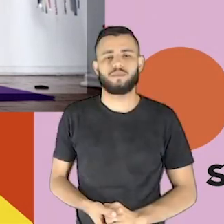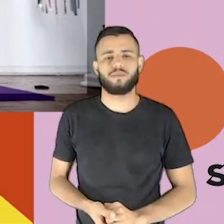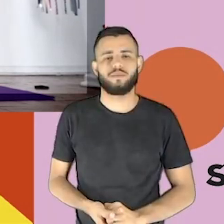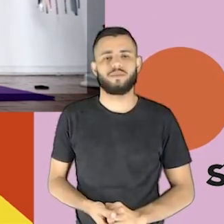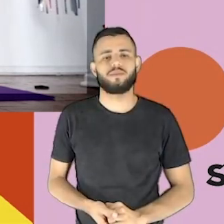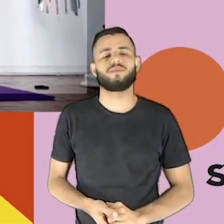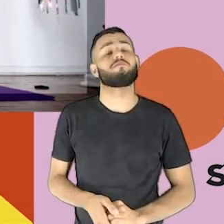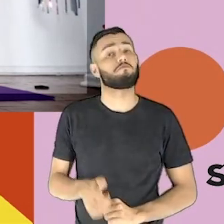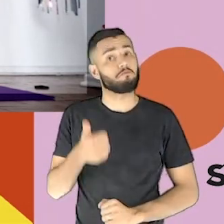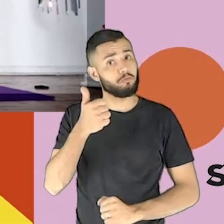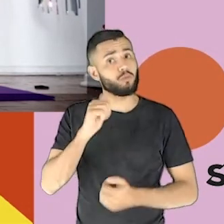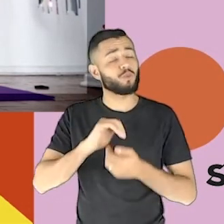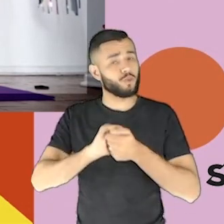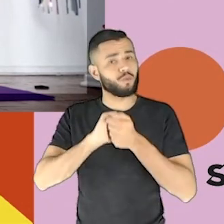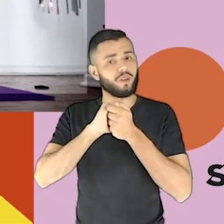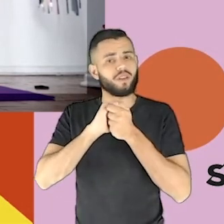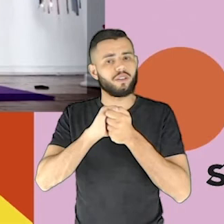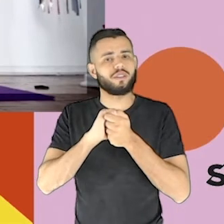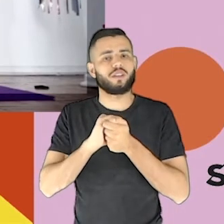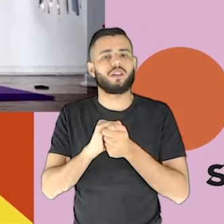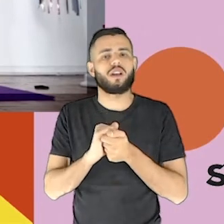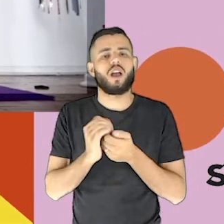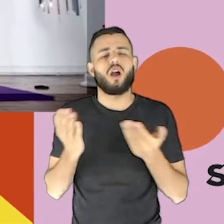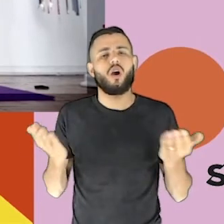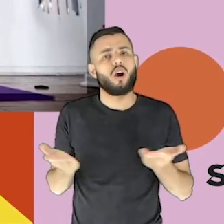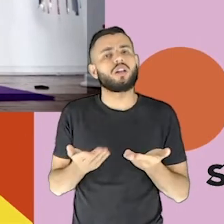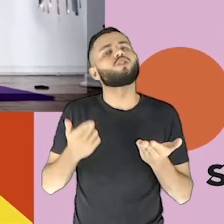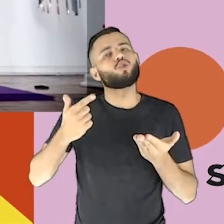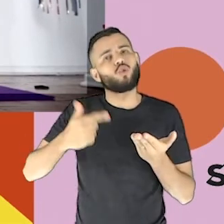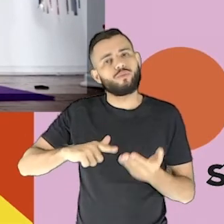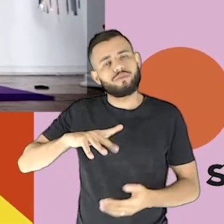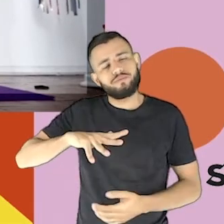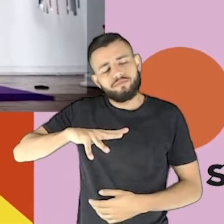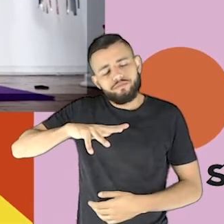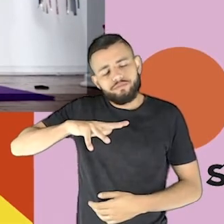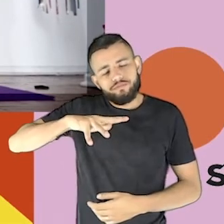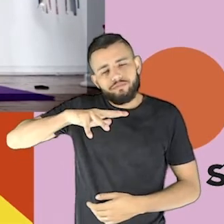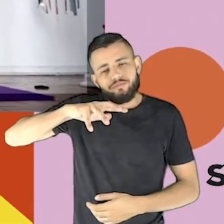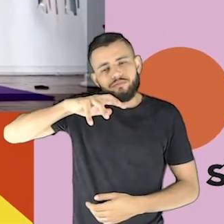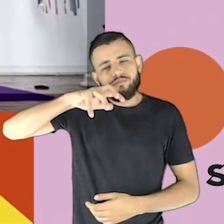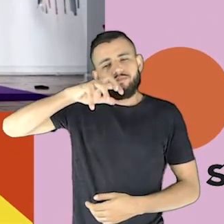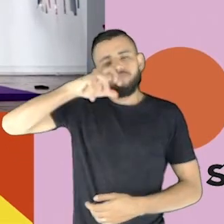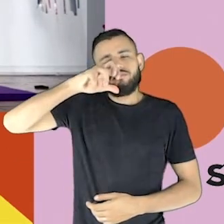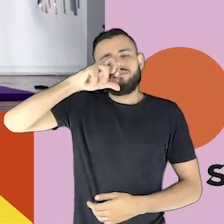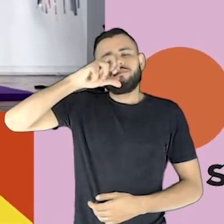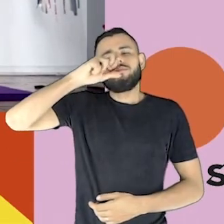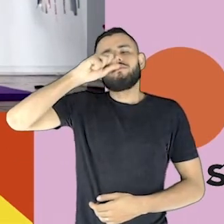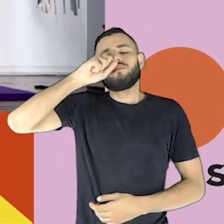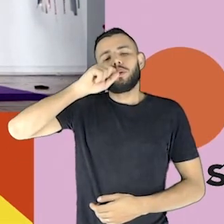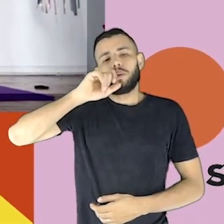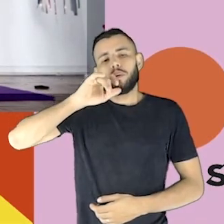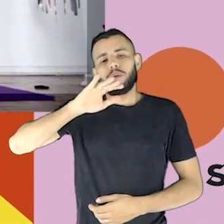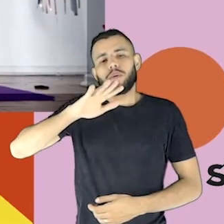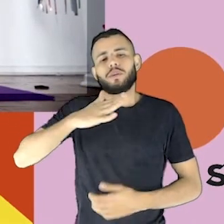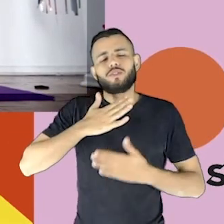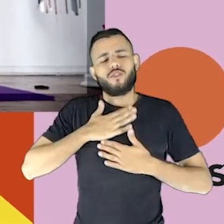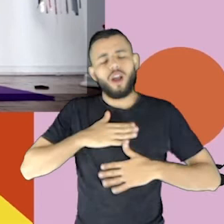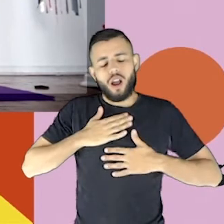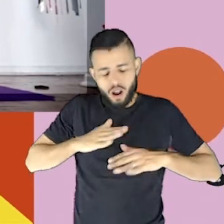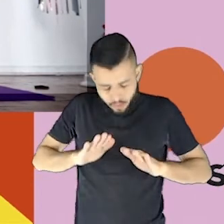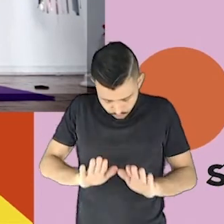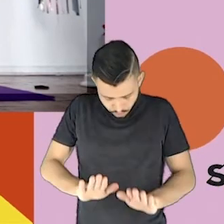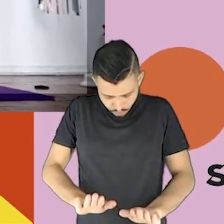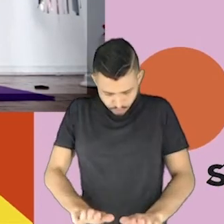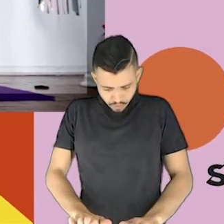Boa, gente. Na próxima inspiração, devagar, empurra o chão. A